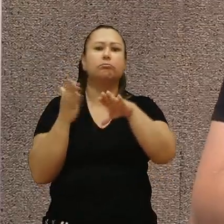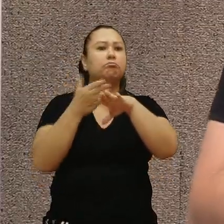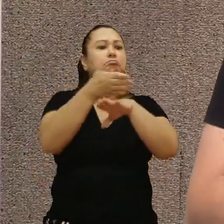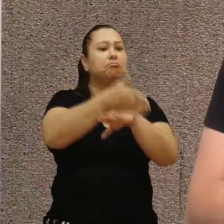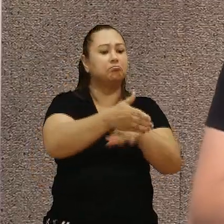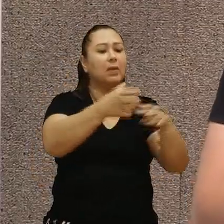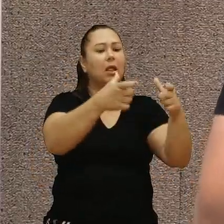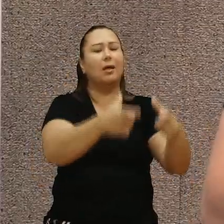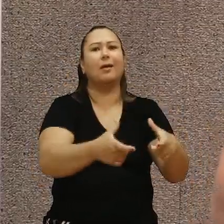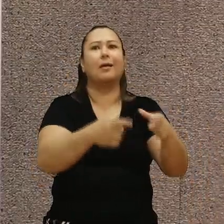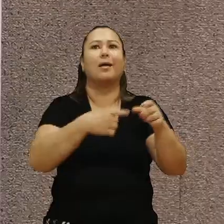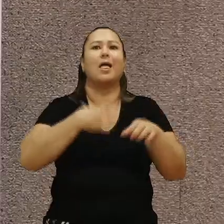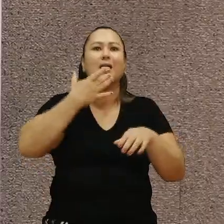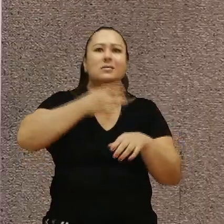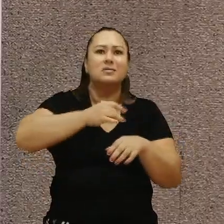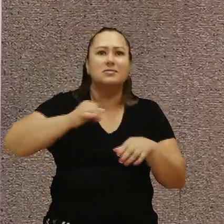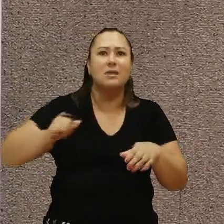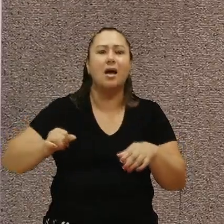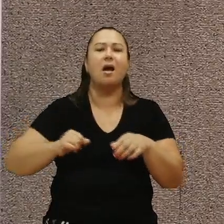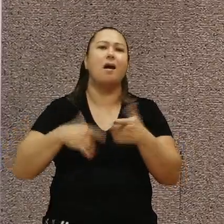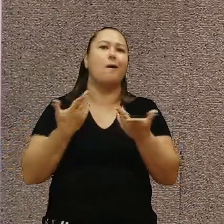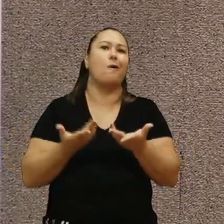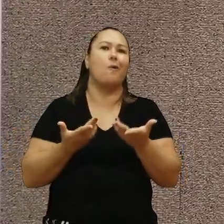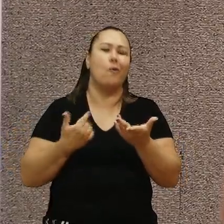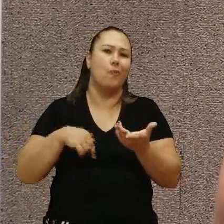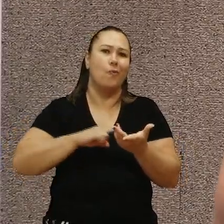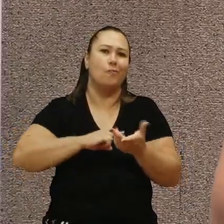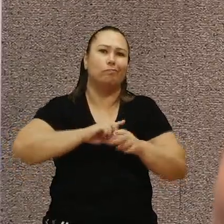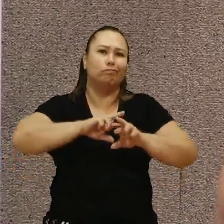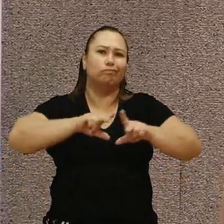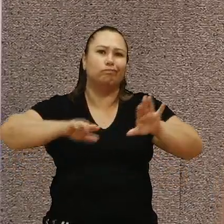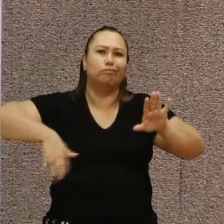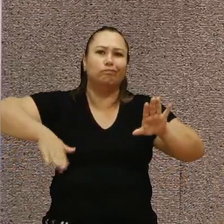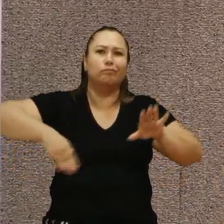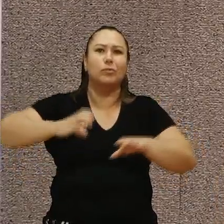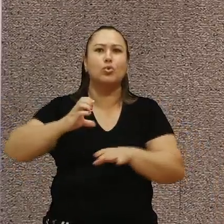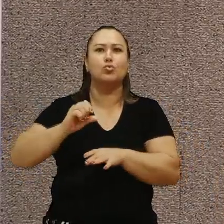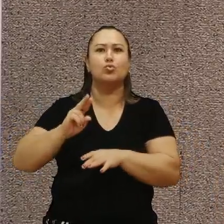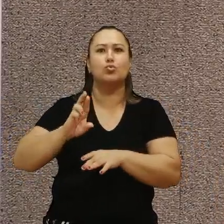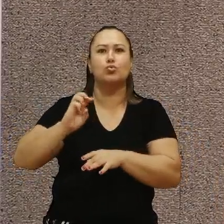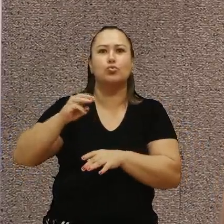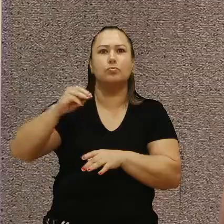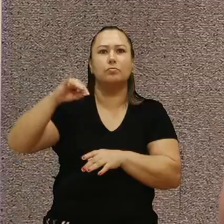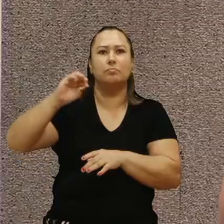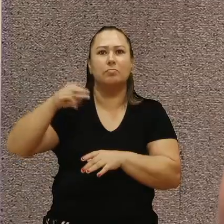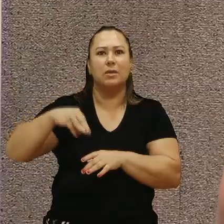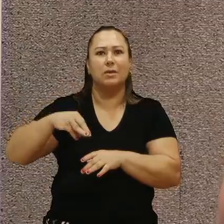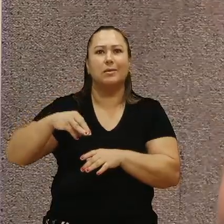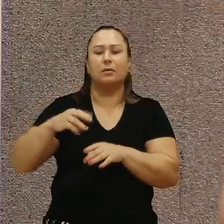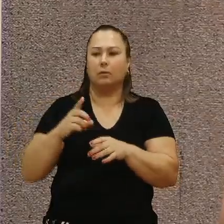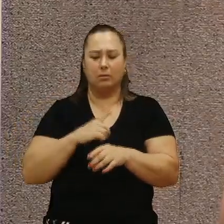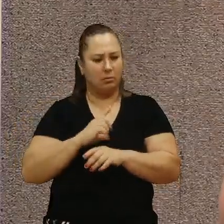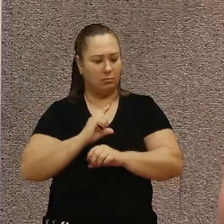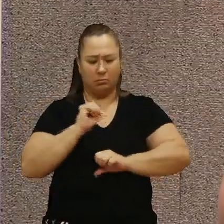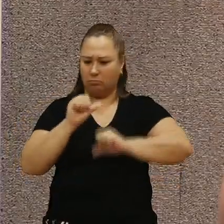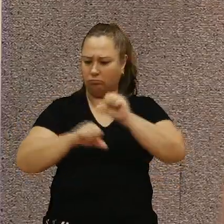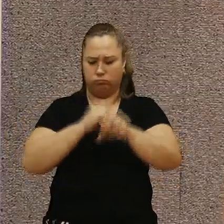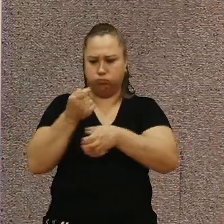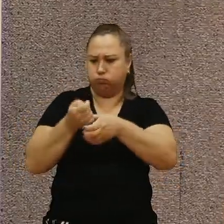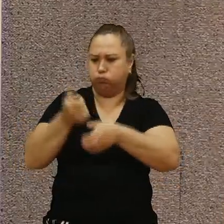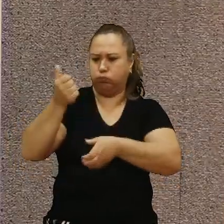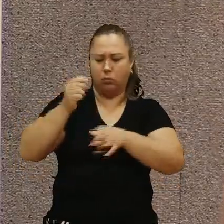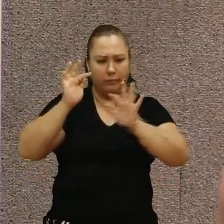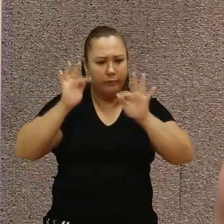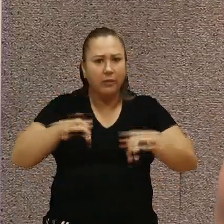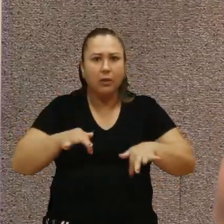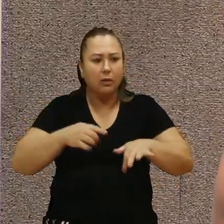região, Arroio do Sal, Xangri-Lá, Curumim, etc. Ali nós vimos um cenário de guerra pós virada de ano, onde as pessoas, vereador Pedro Rodrigues,